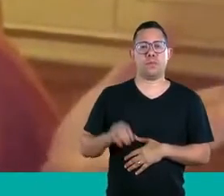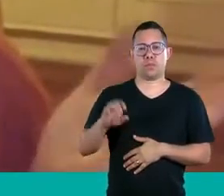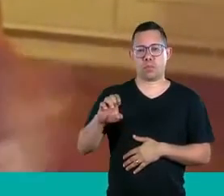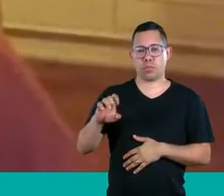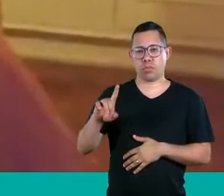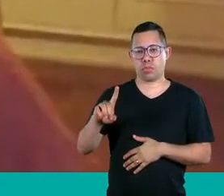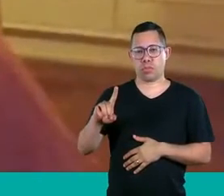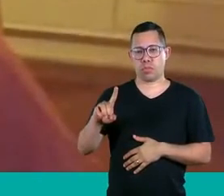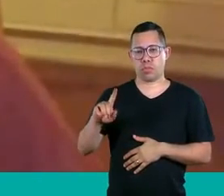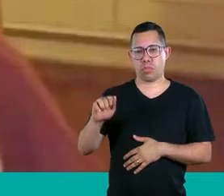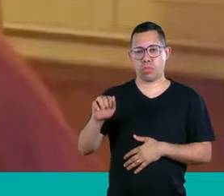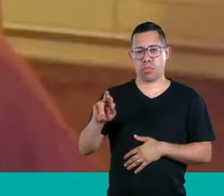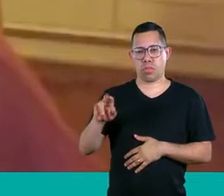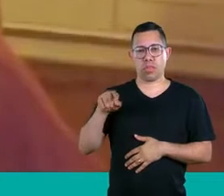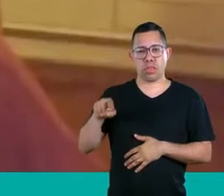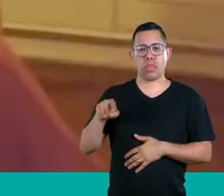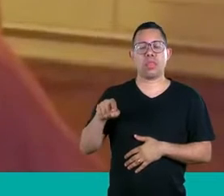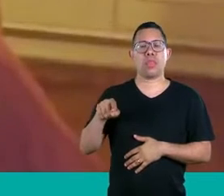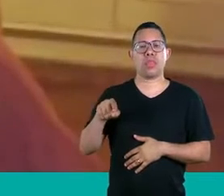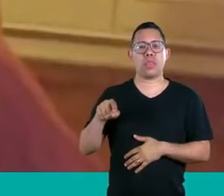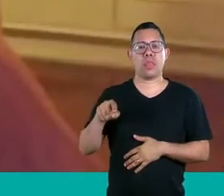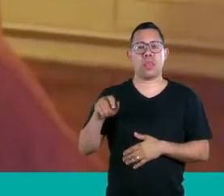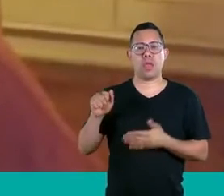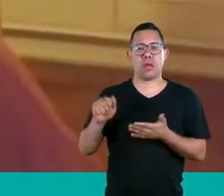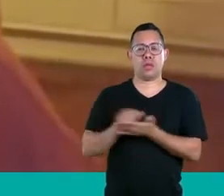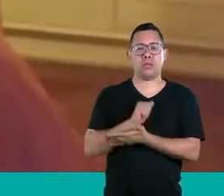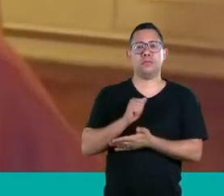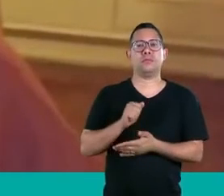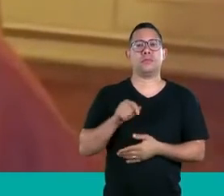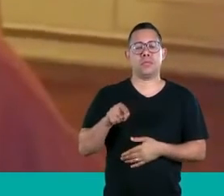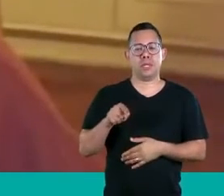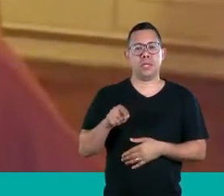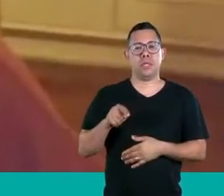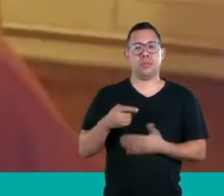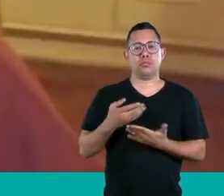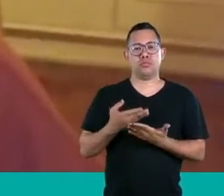autor da epistemologia da complexidade,